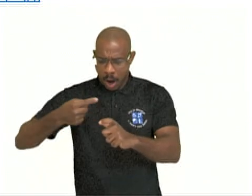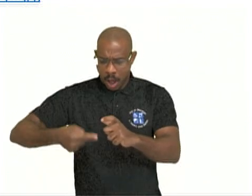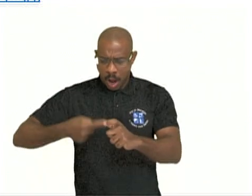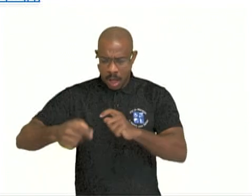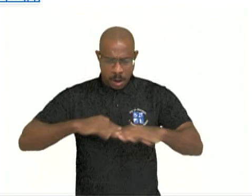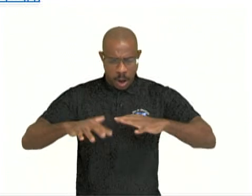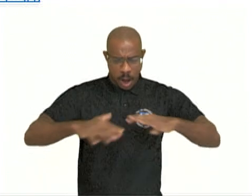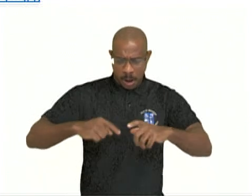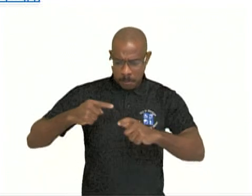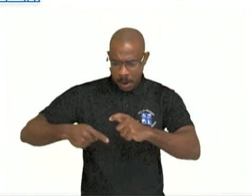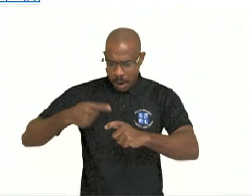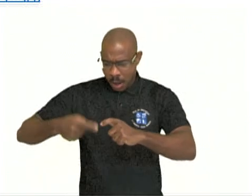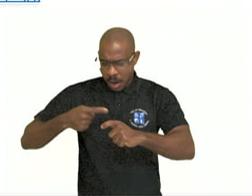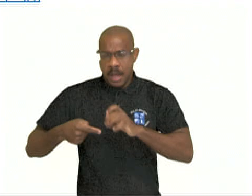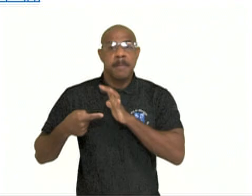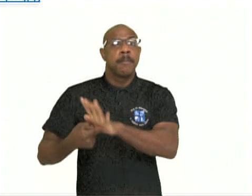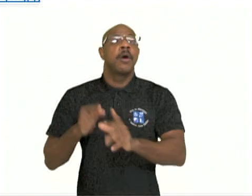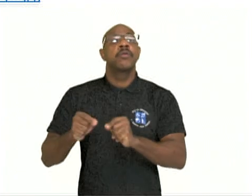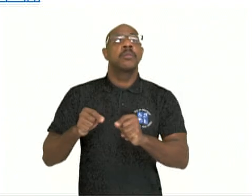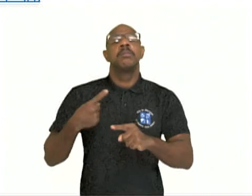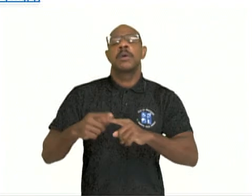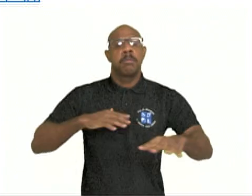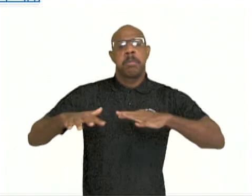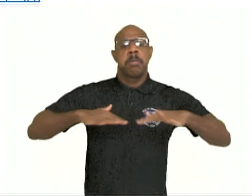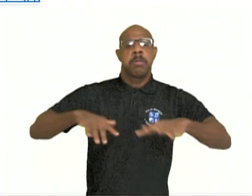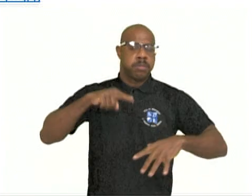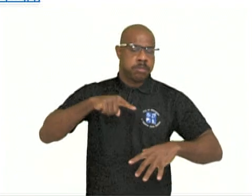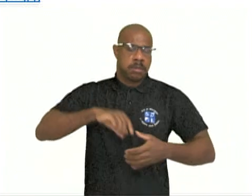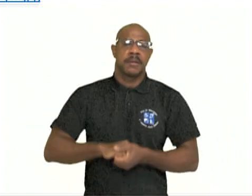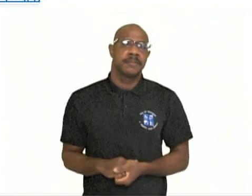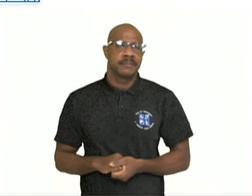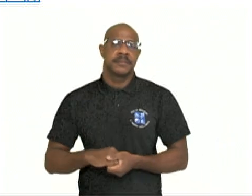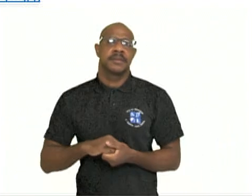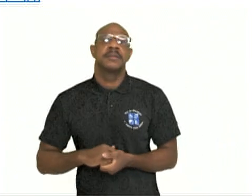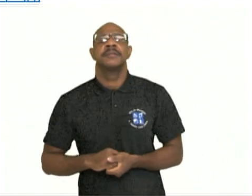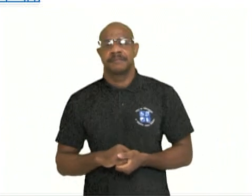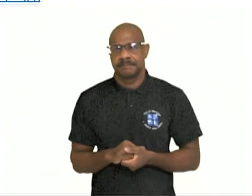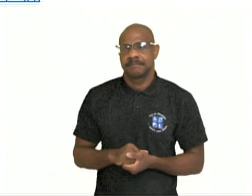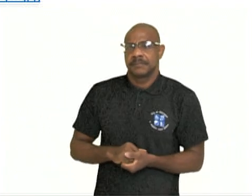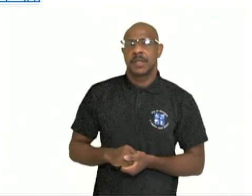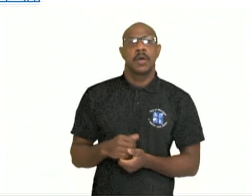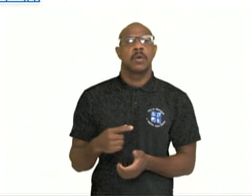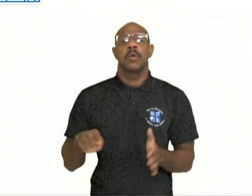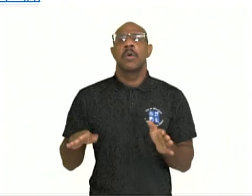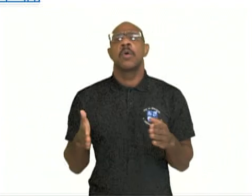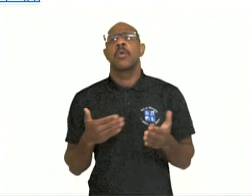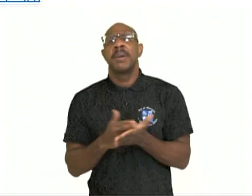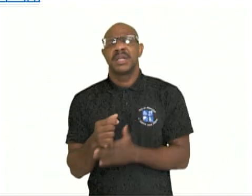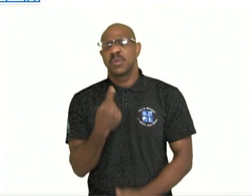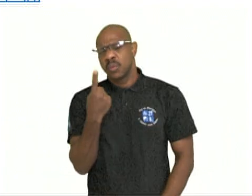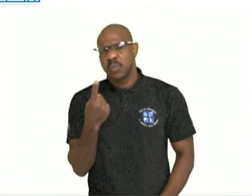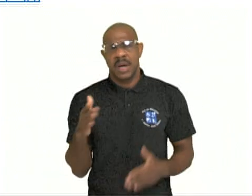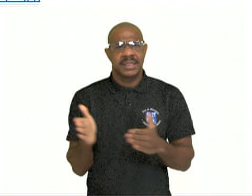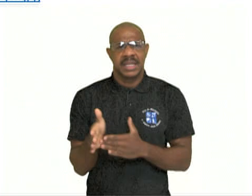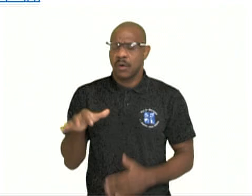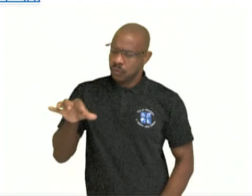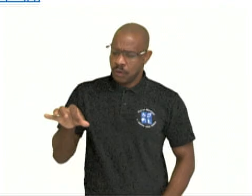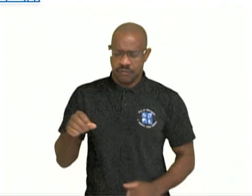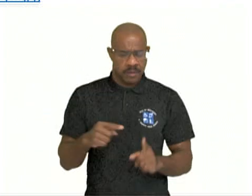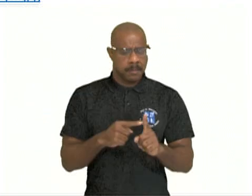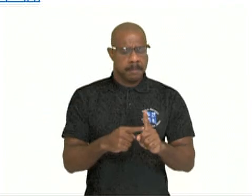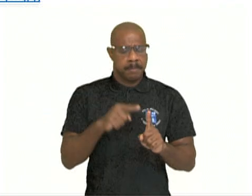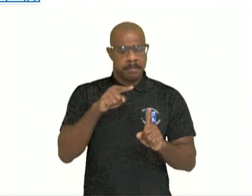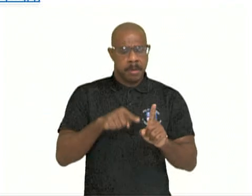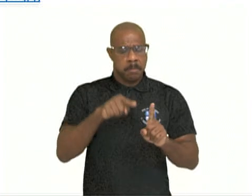desde os mais fracos até os mais intensos, que começa no 1 e vai até o 9 ou mais. Então, a escala Richter